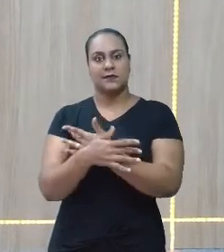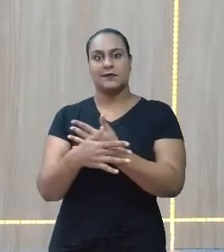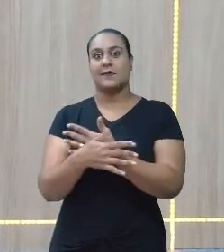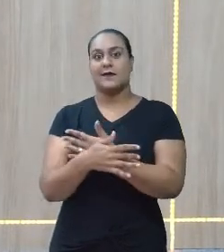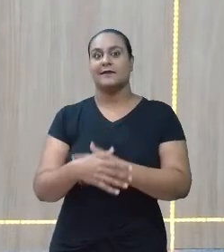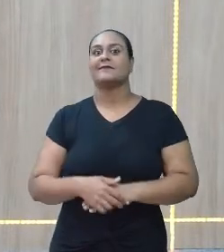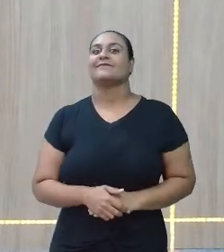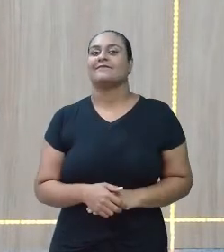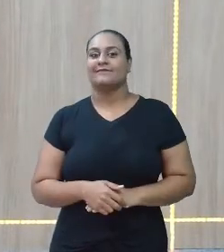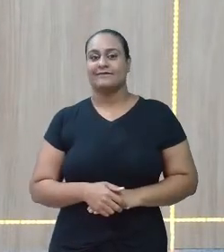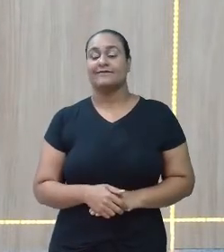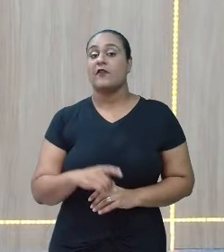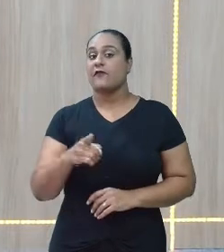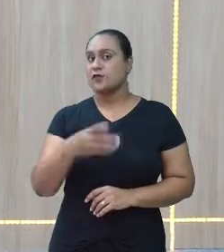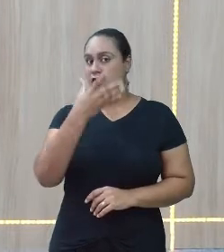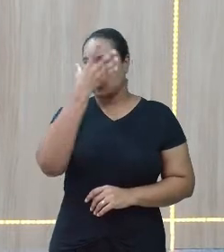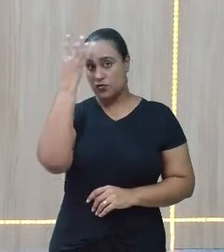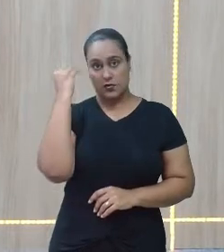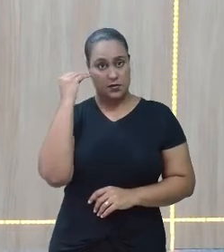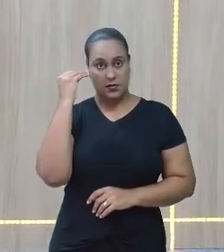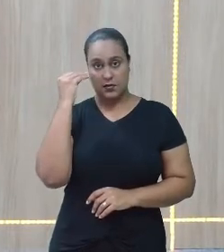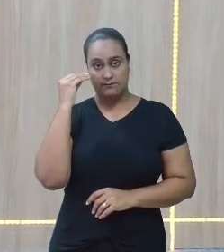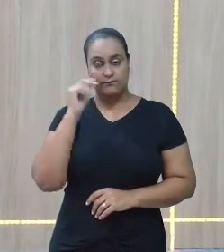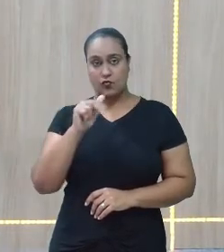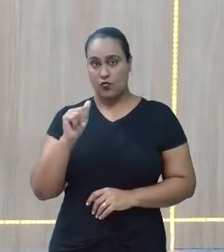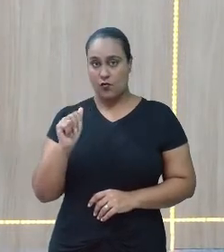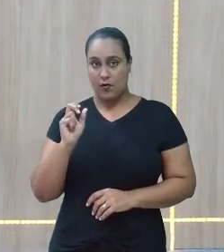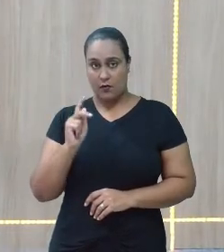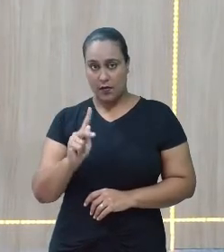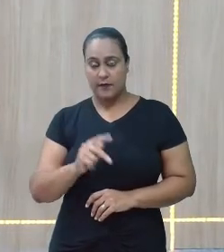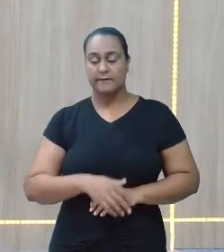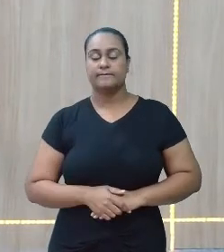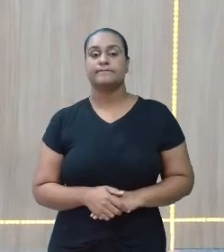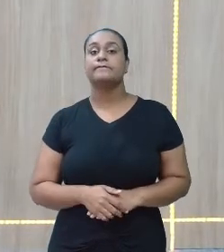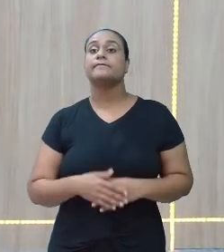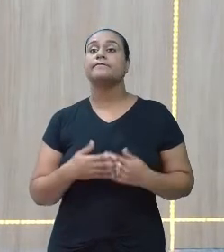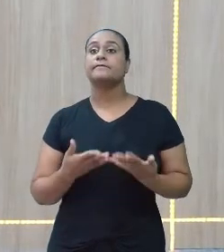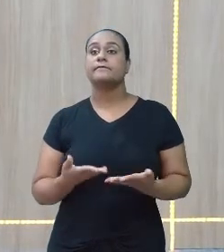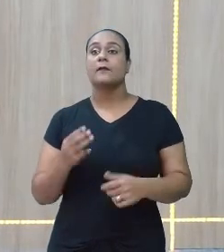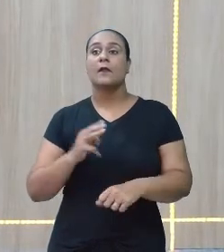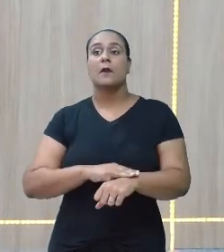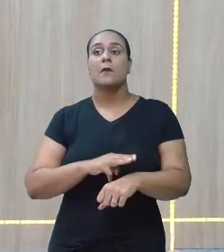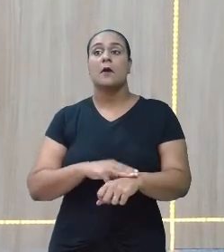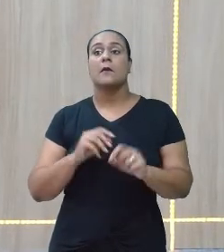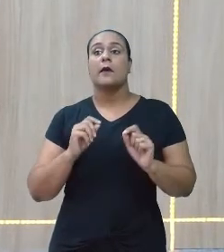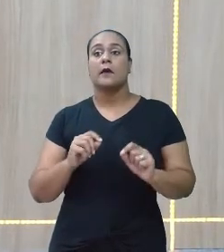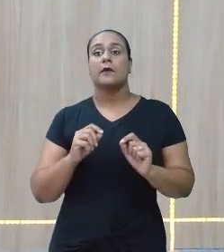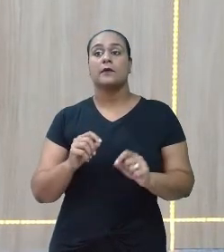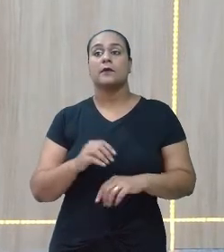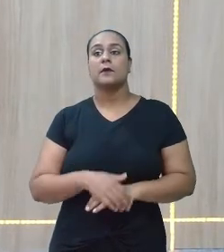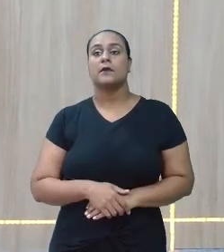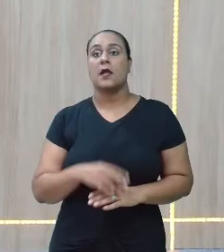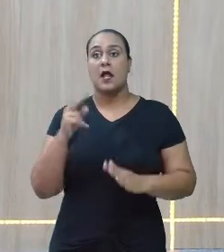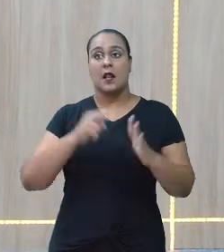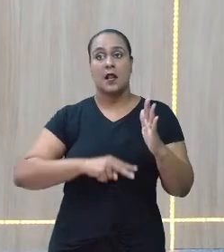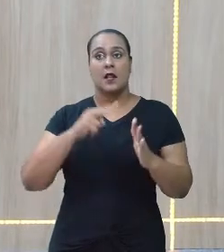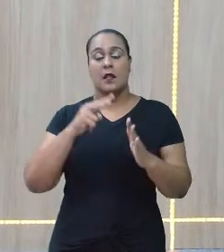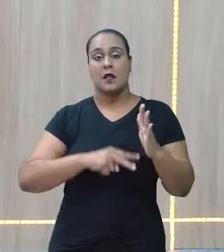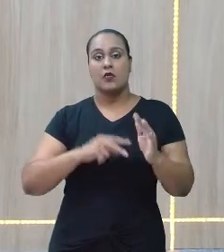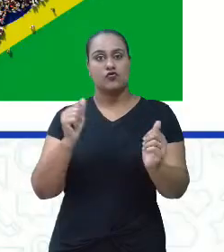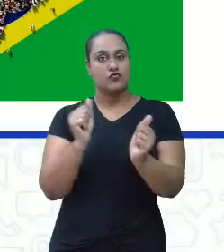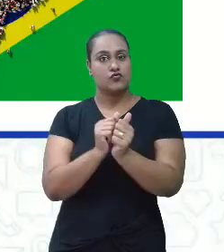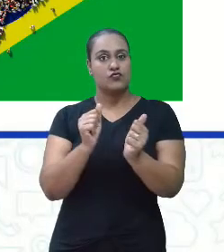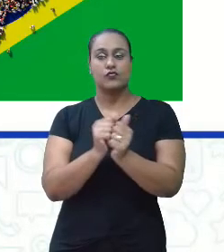urbanizado. Você não esquece disso, beleza? Aí chegamos aqui agora no momento em que digamos lá, ó, lê comigo, junto comigo